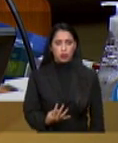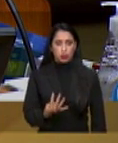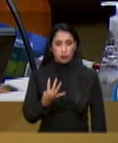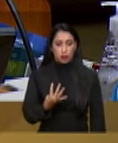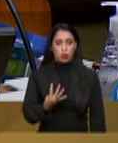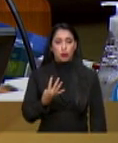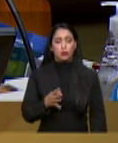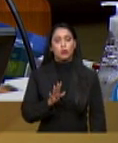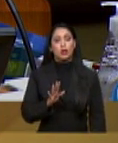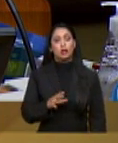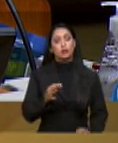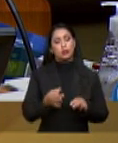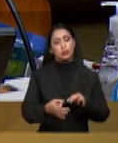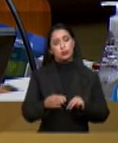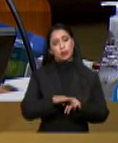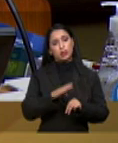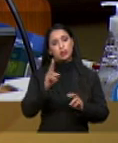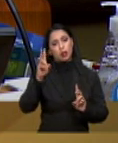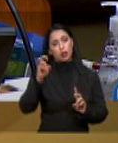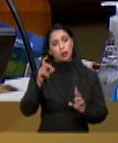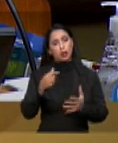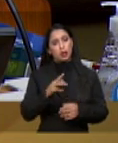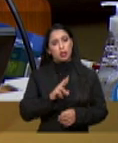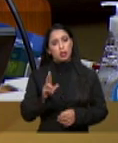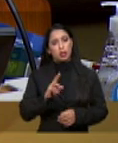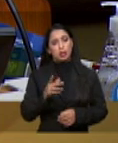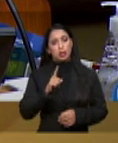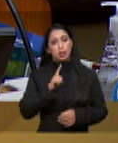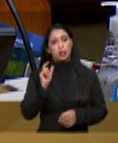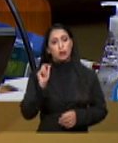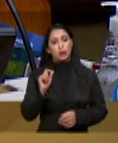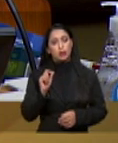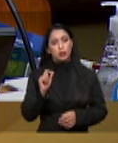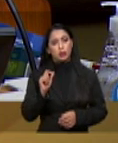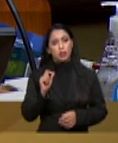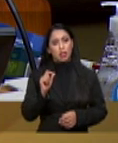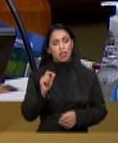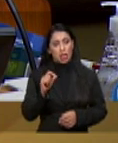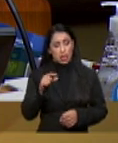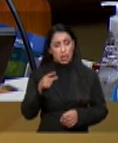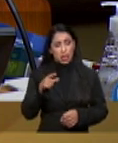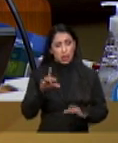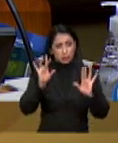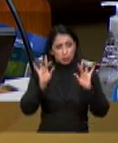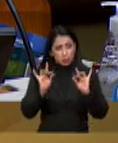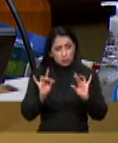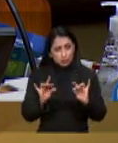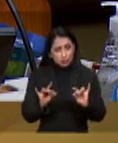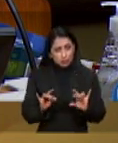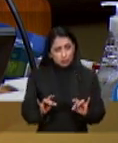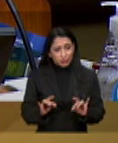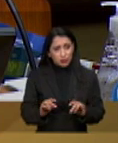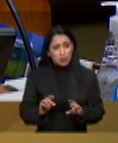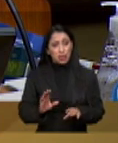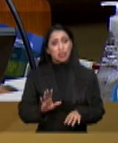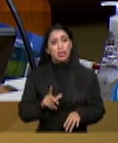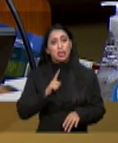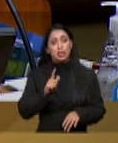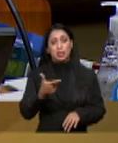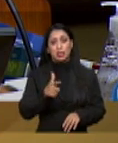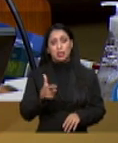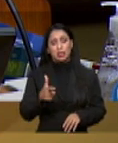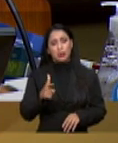pauta, assim ADI 4980, requerente PGR. STF julga ação sobre se é possível representação